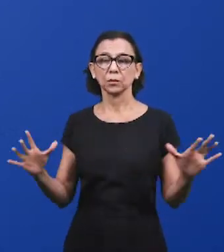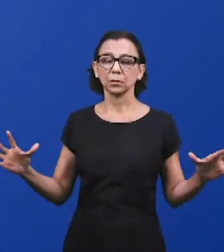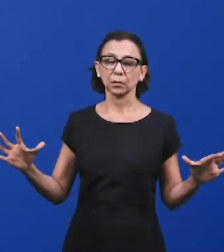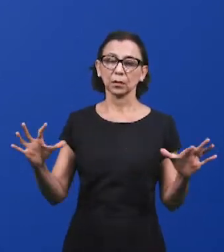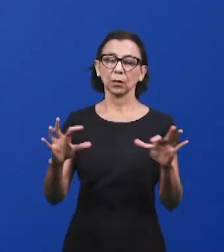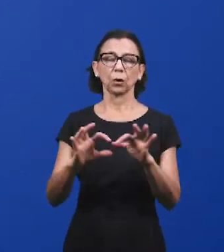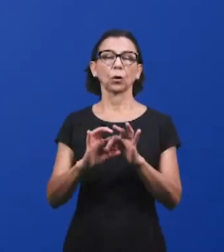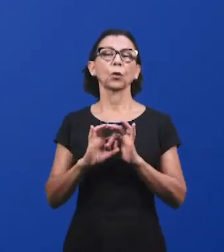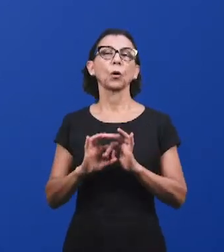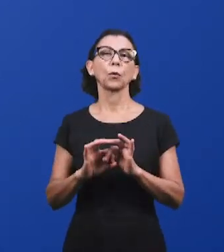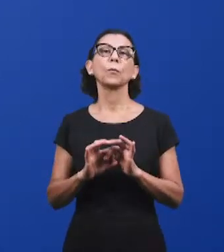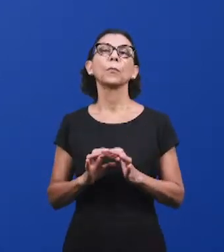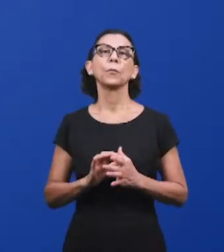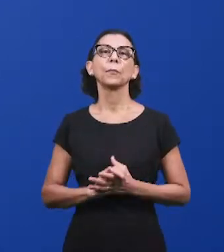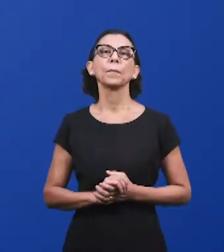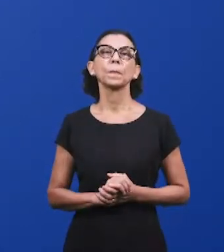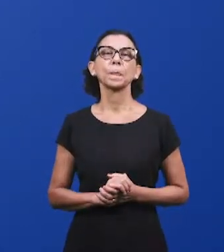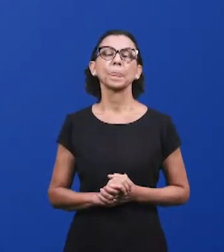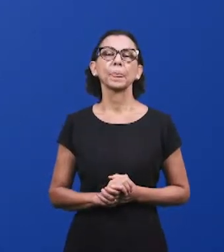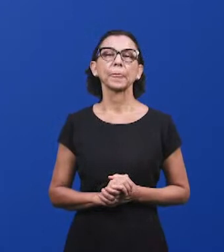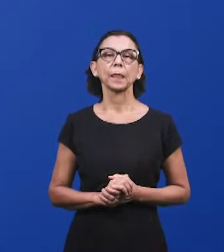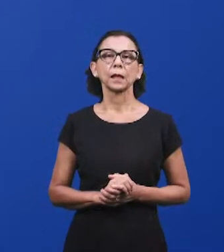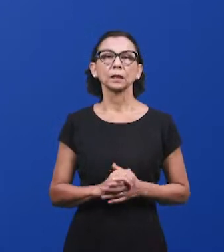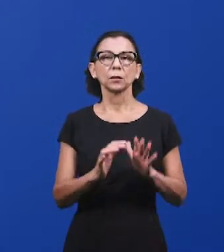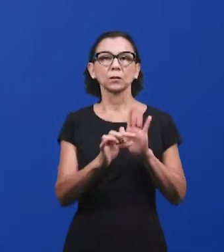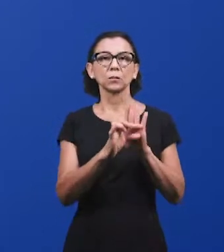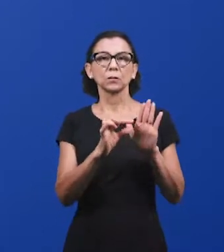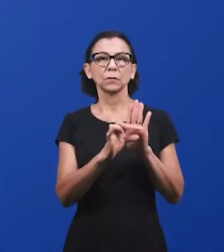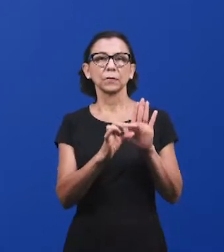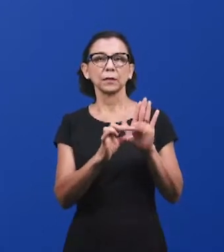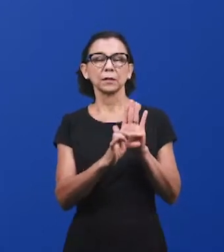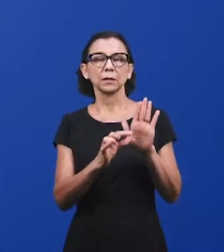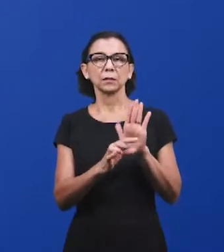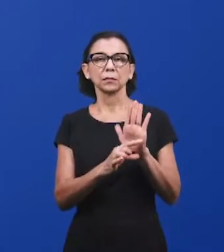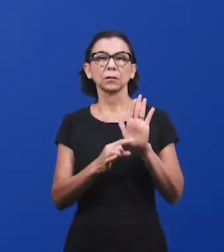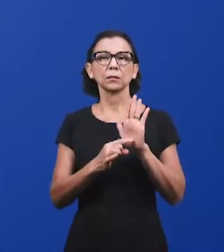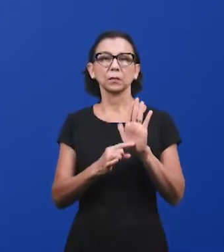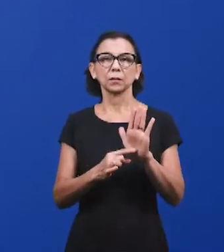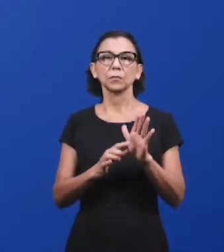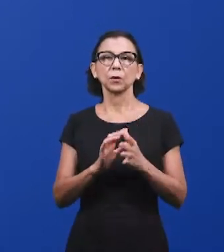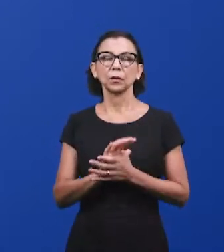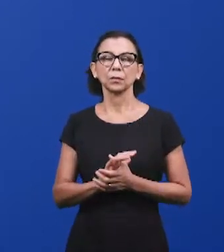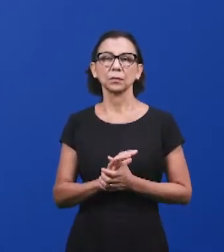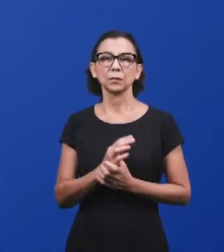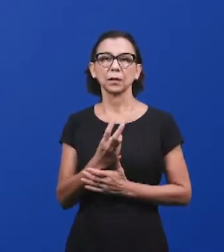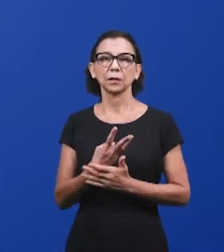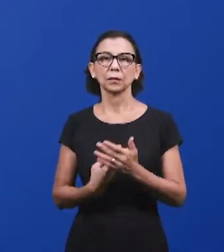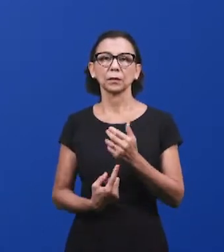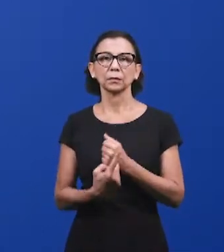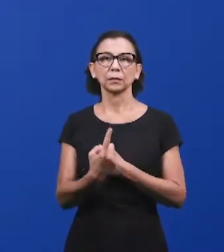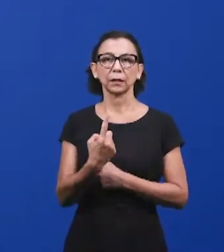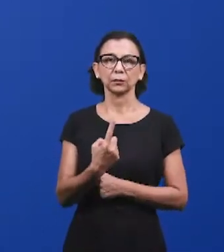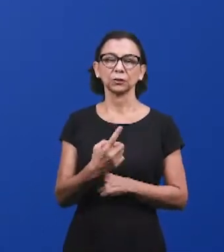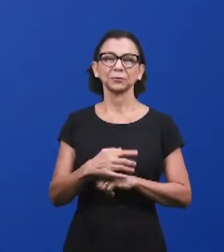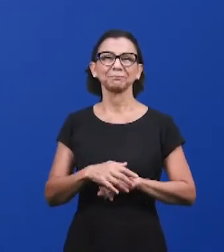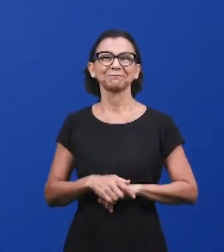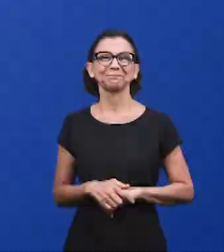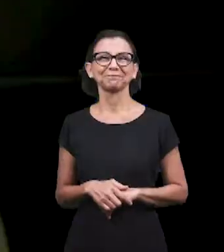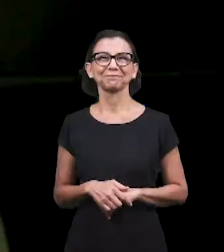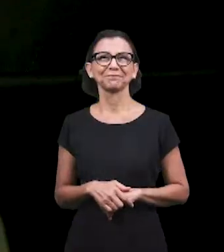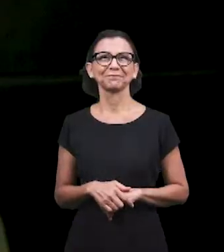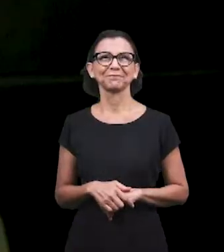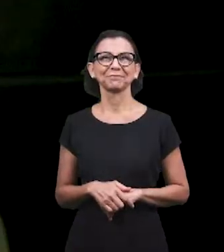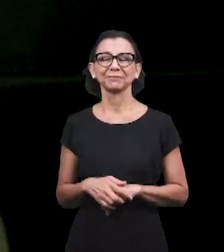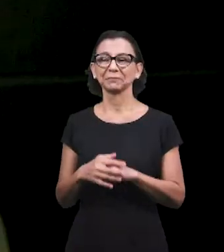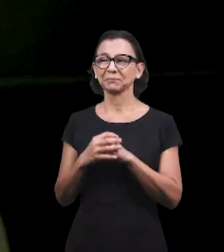Então, esses são os intervalos que falam da figura da Trindade no capítulo 1 de Efésios. A paz do Senhor.